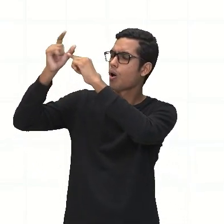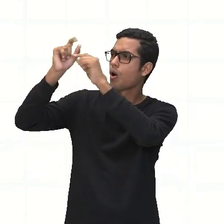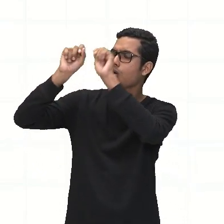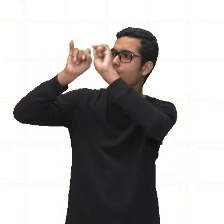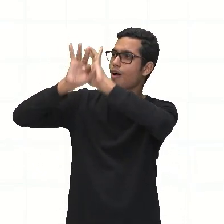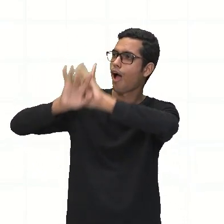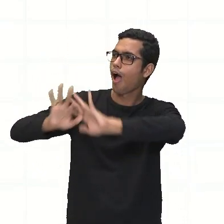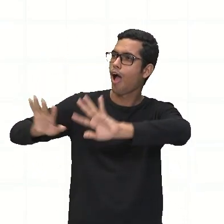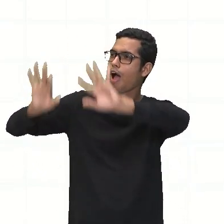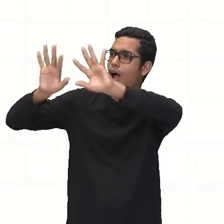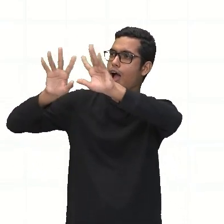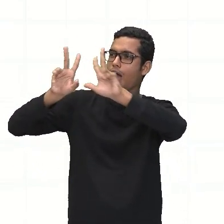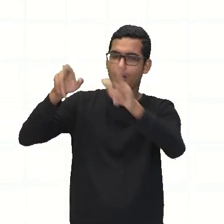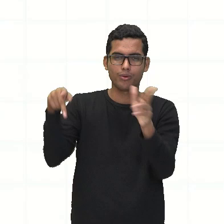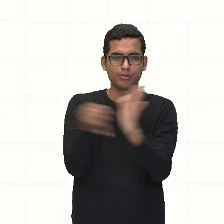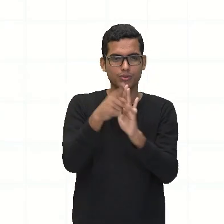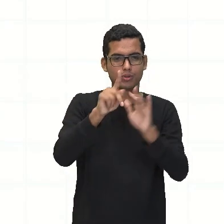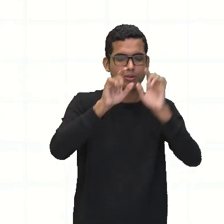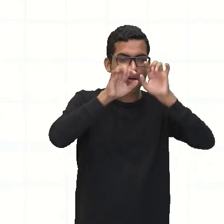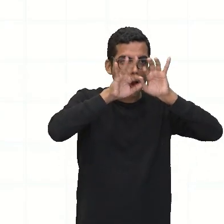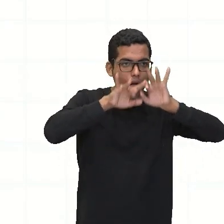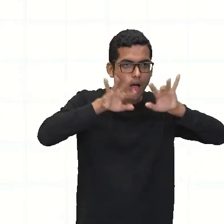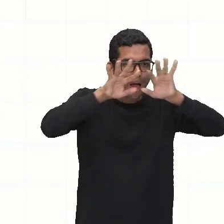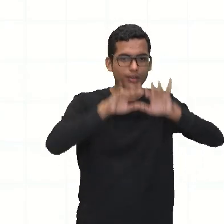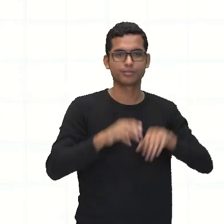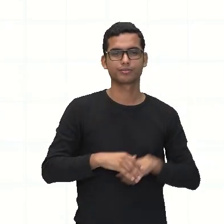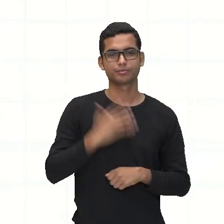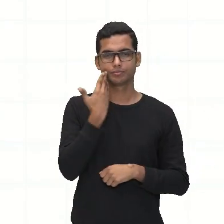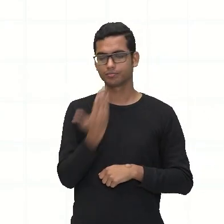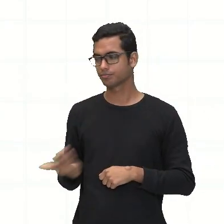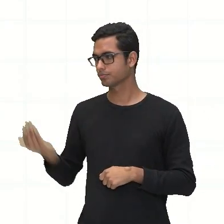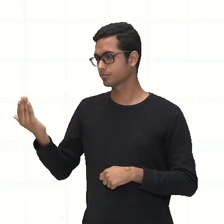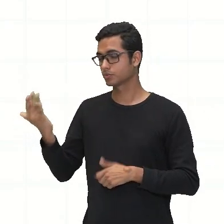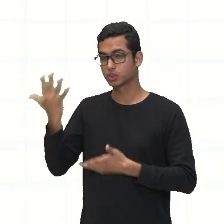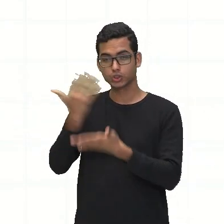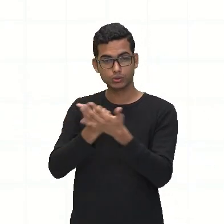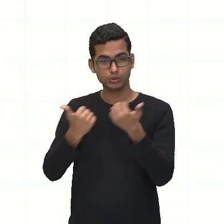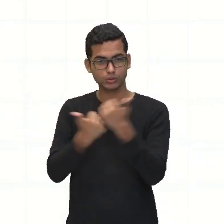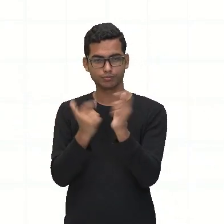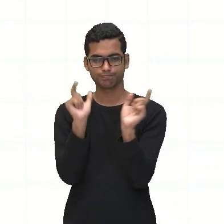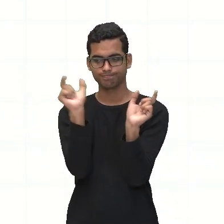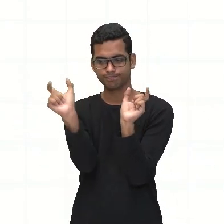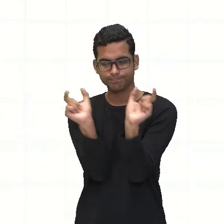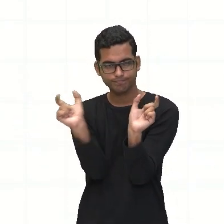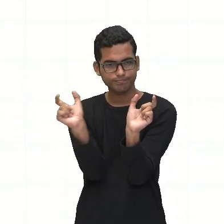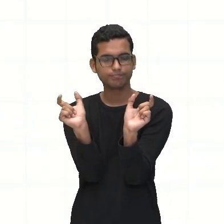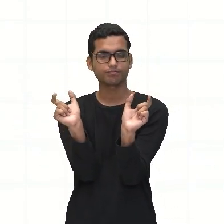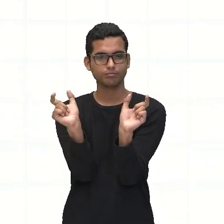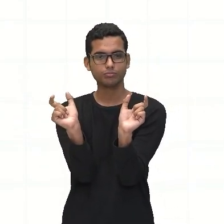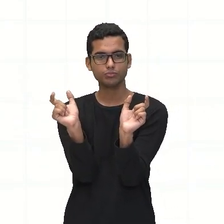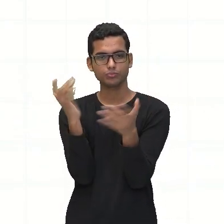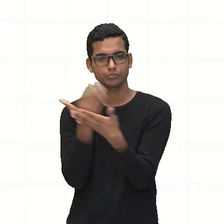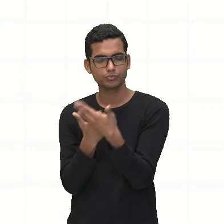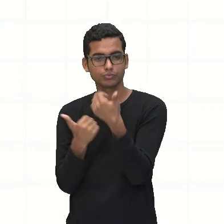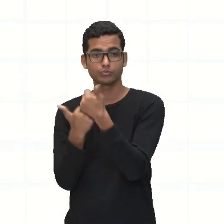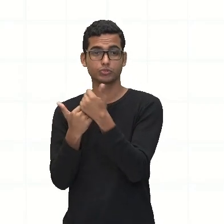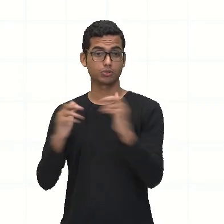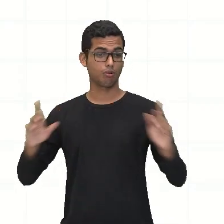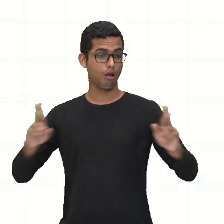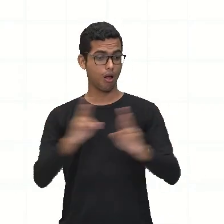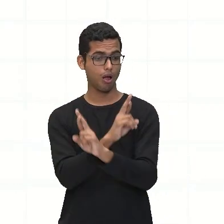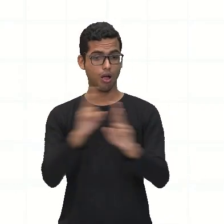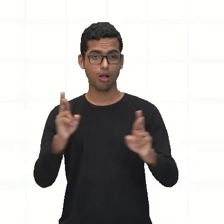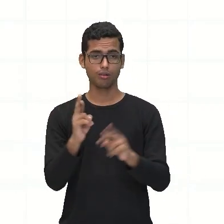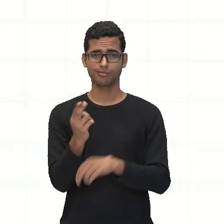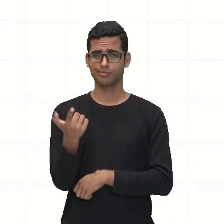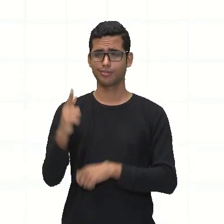uma expressão, toda uma expressão, uma palavra, em lugar de outra, né? Que não há nenhuma relação entre